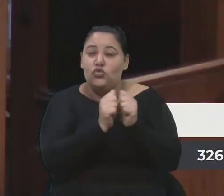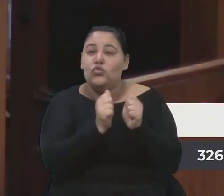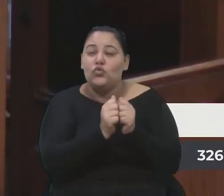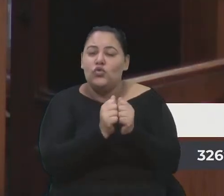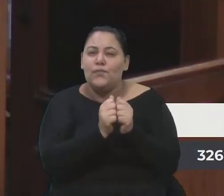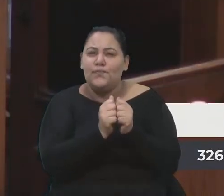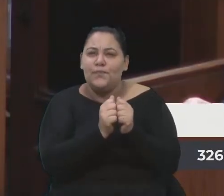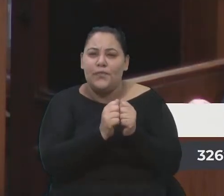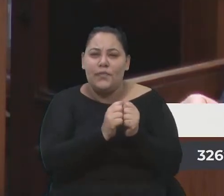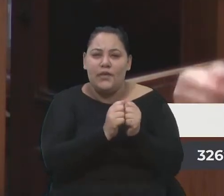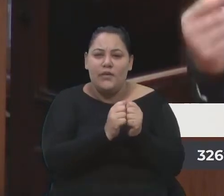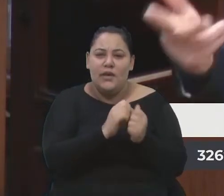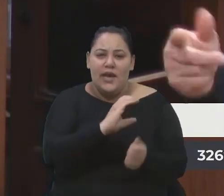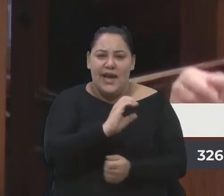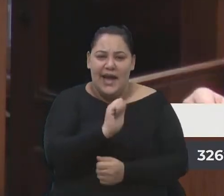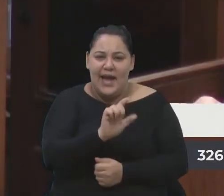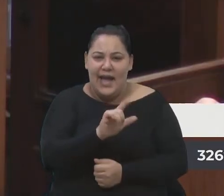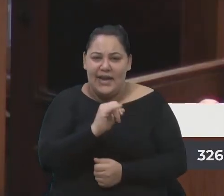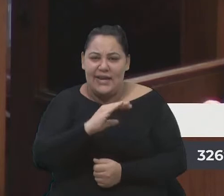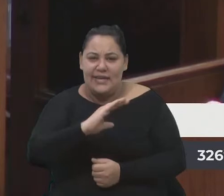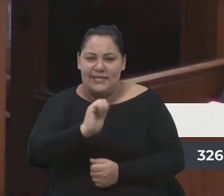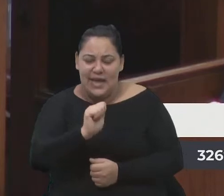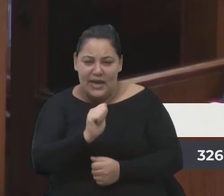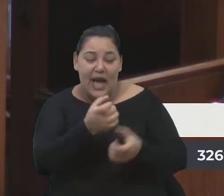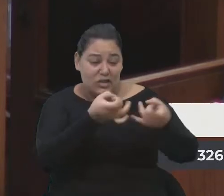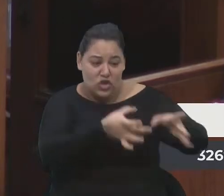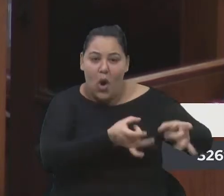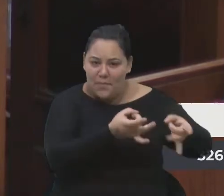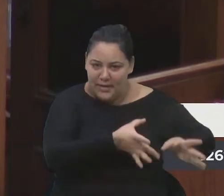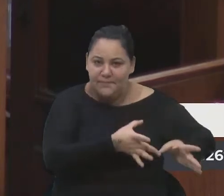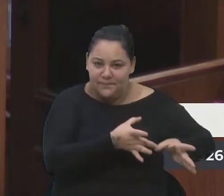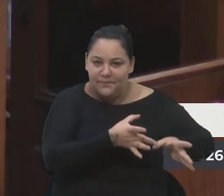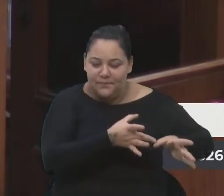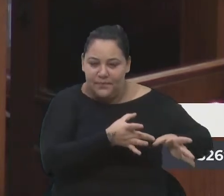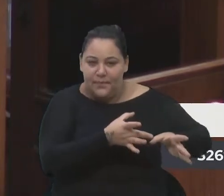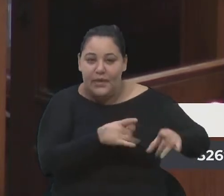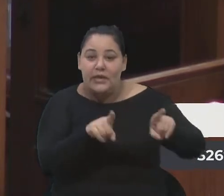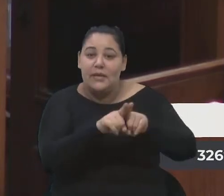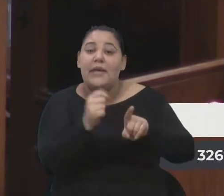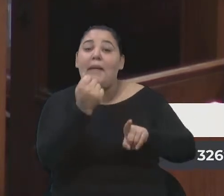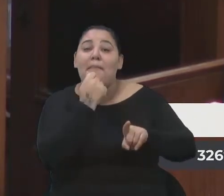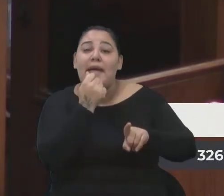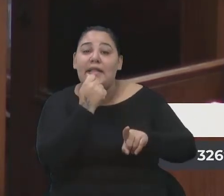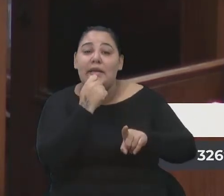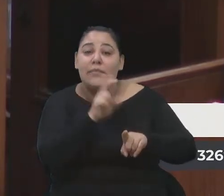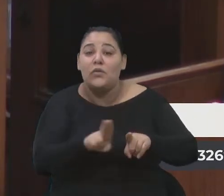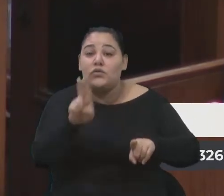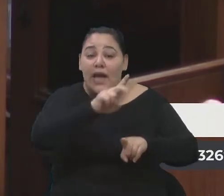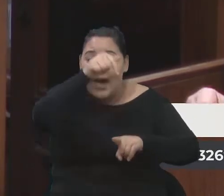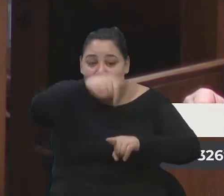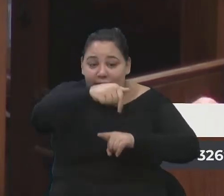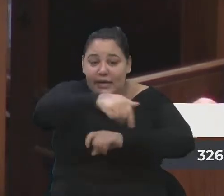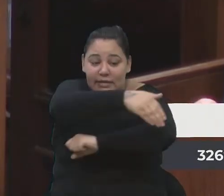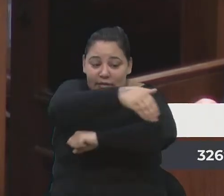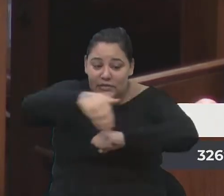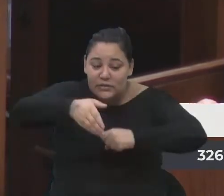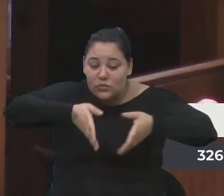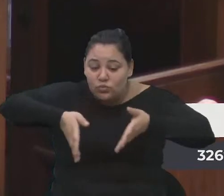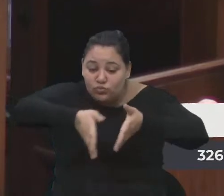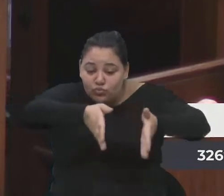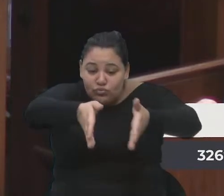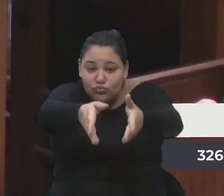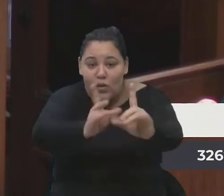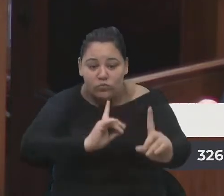da caliça, né, dos entulhos, e também a brita para nossas estradas. Eu vejo um espaço lá